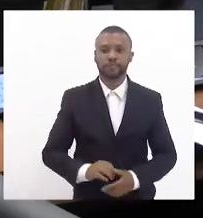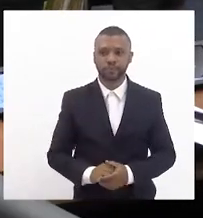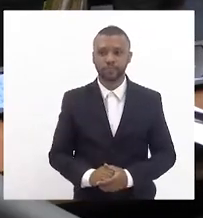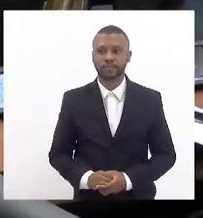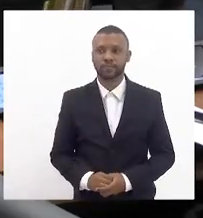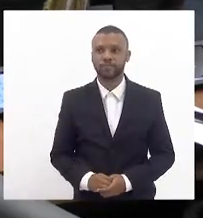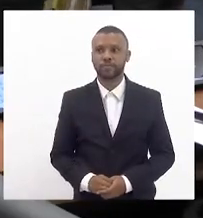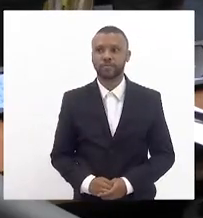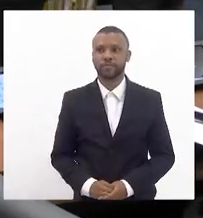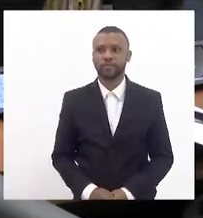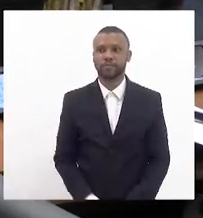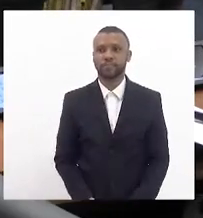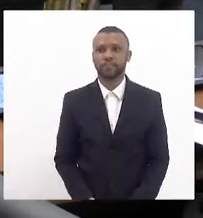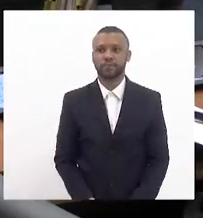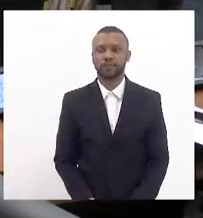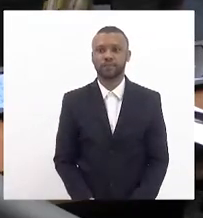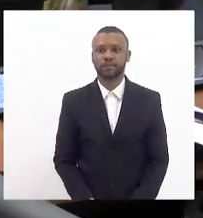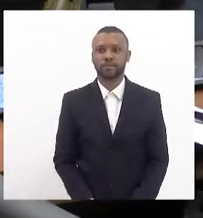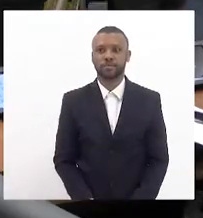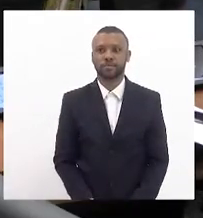Márcio.